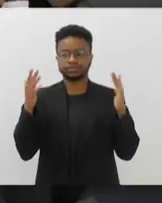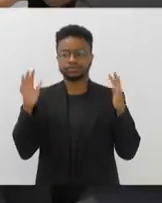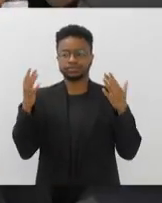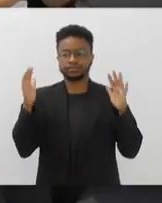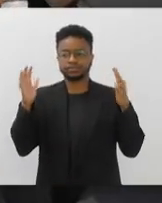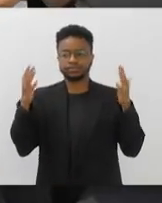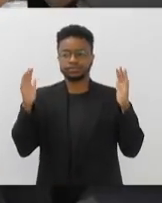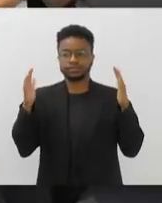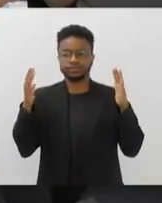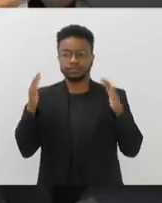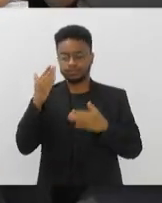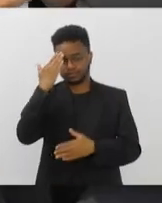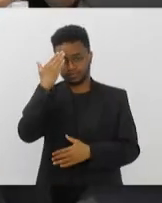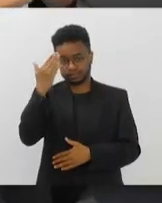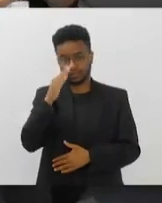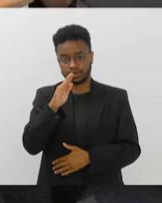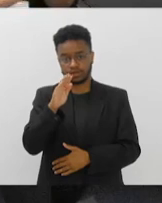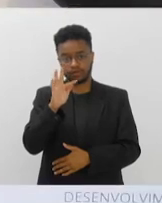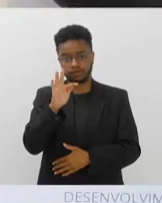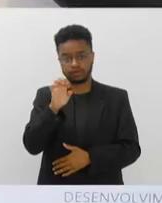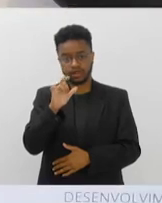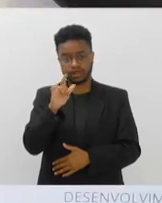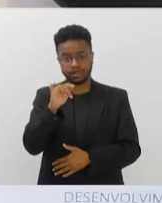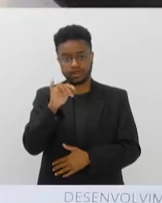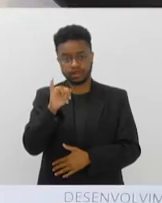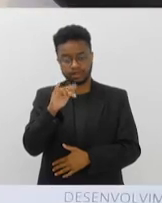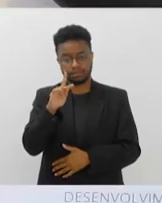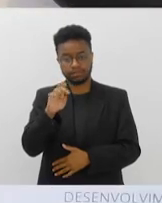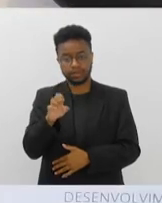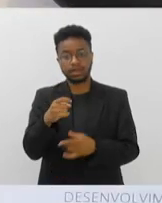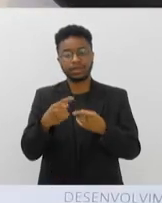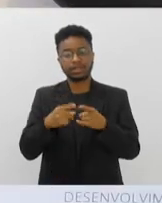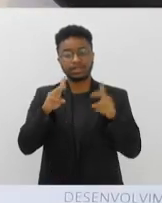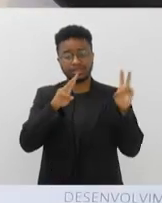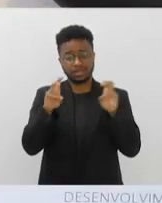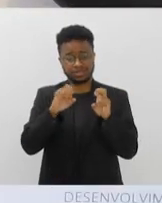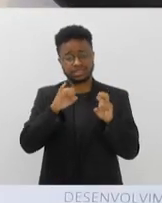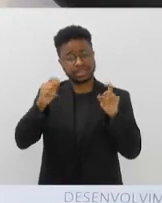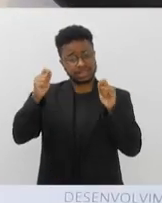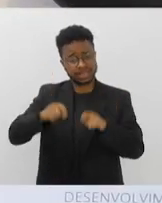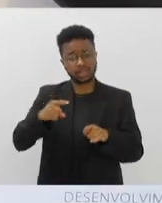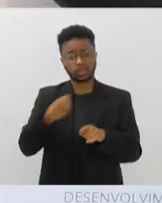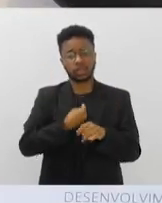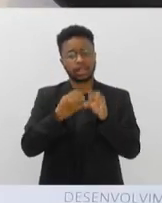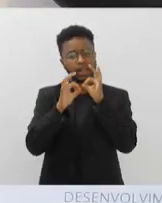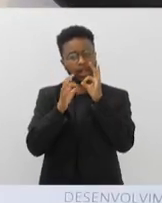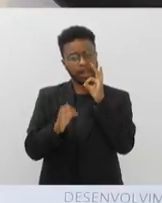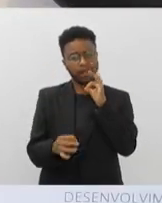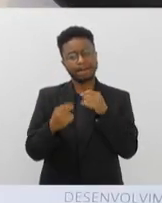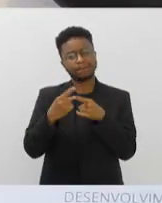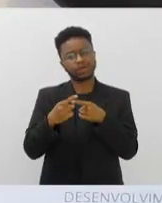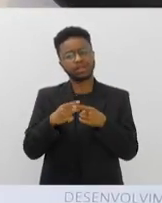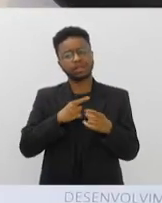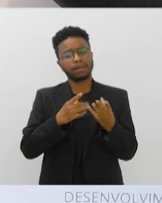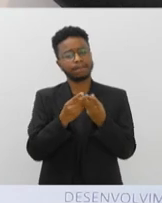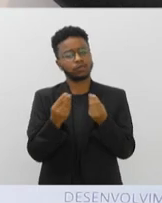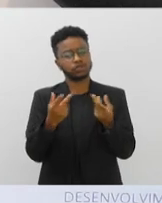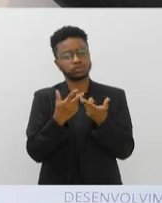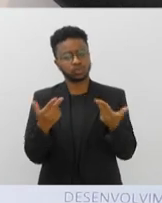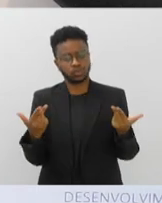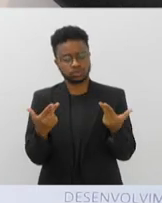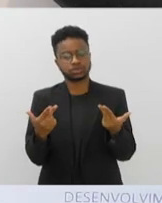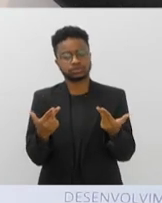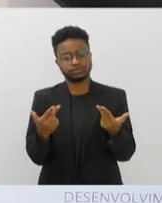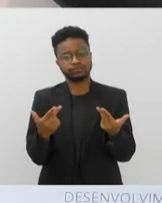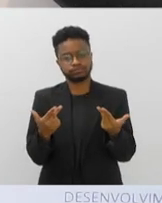todos Obrigado Felipe é que é um tema que se Se a gente pudesse a gente ficar falando porque tem tanta coisa para dizer a gente